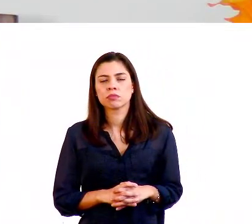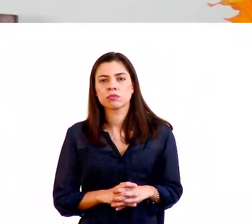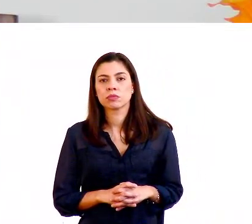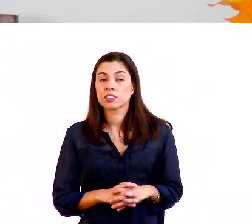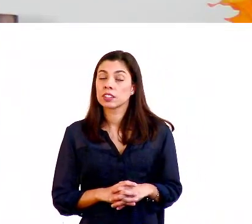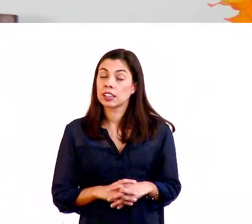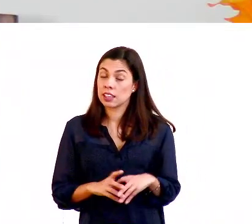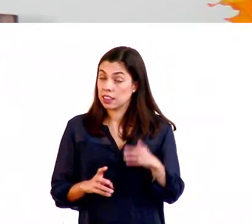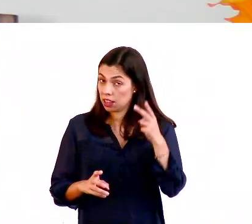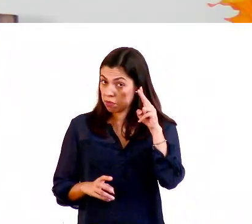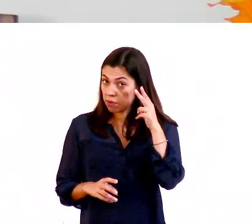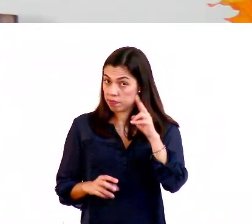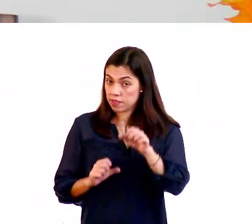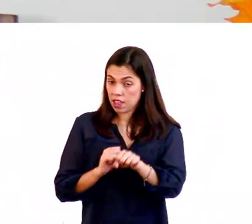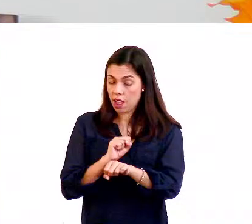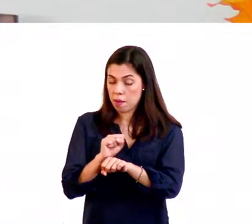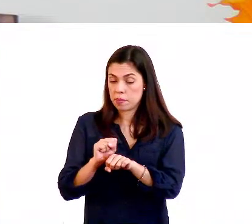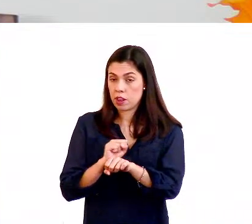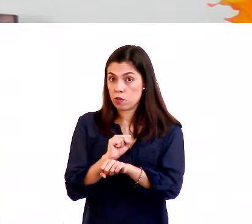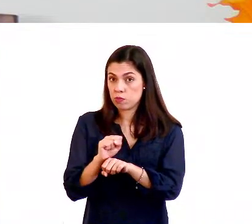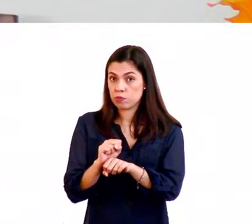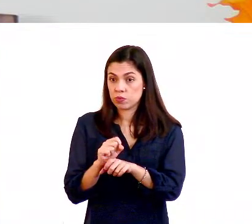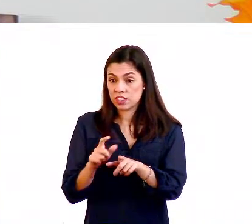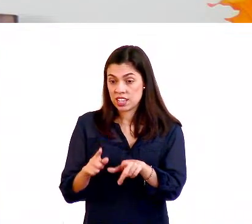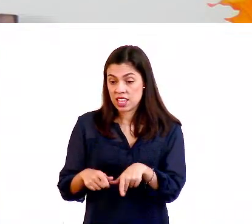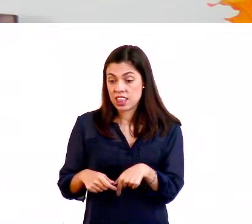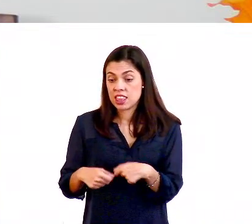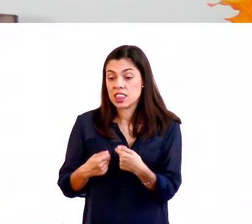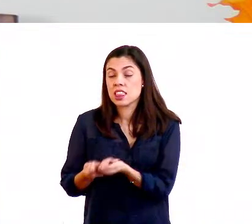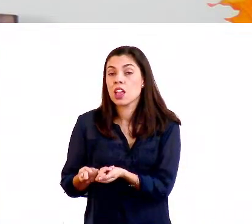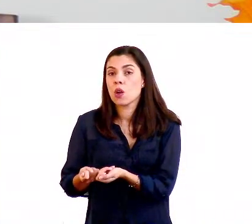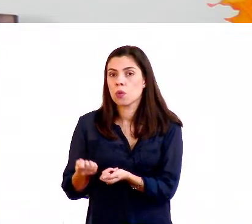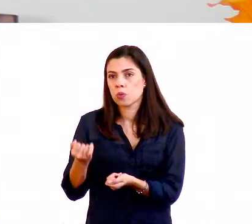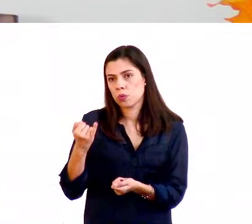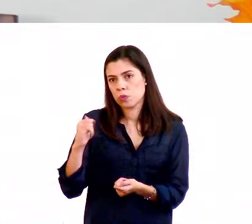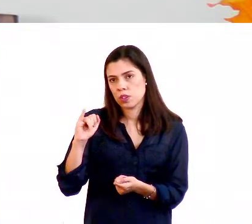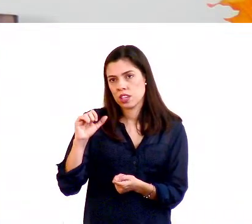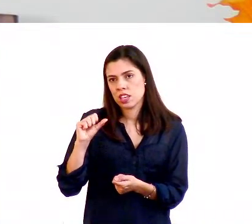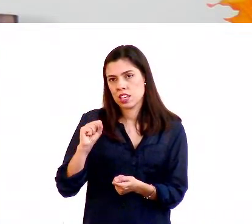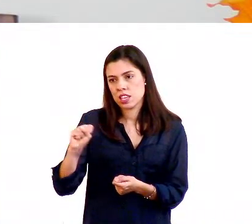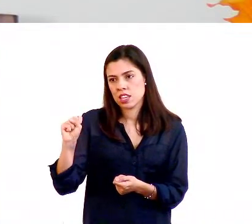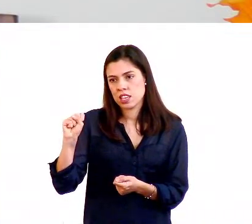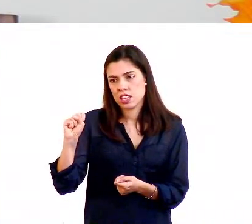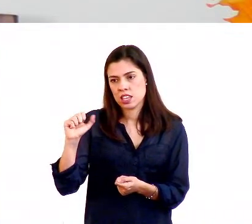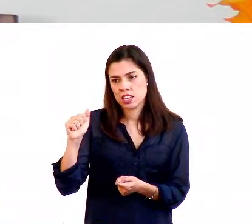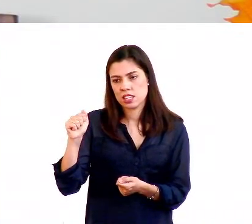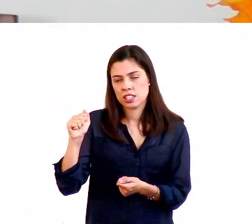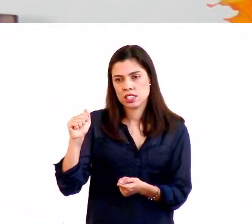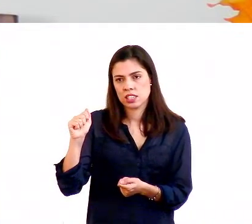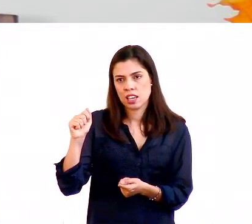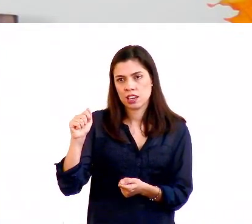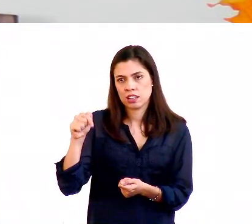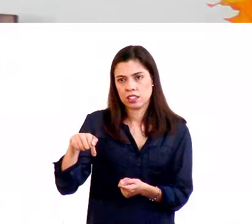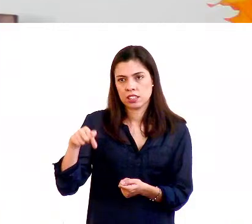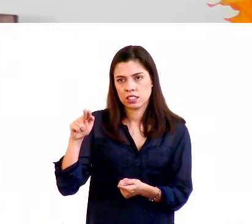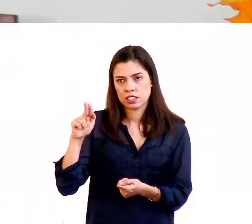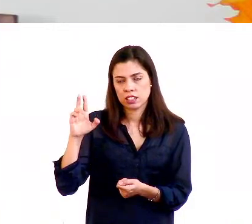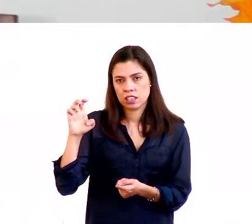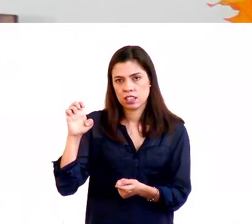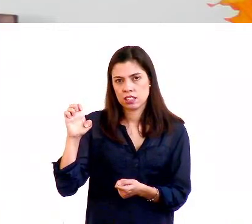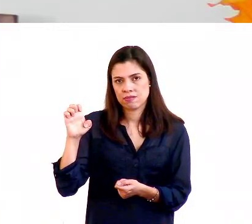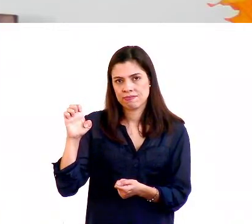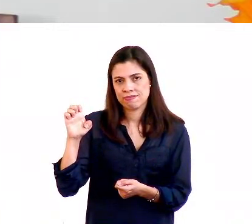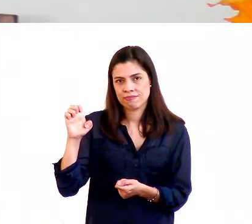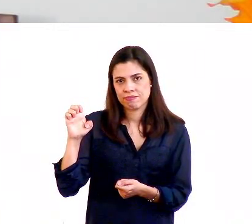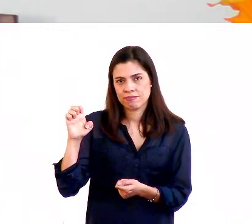E Abraão disse: está aqui. Deus disse: então não precisa. Mas já